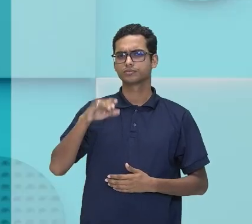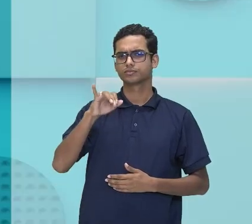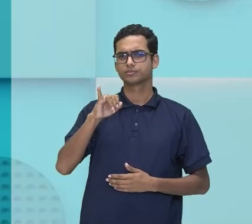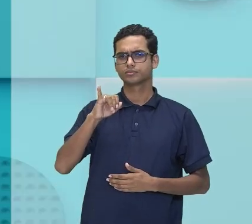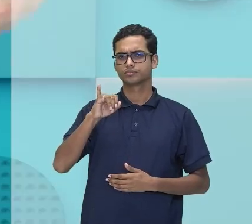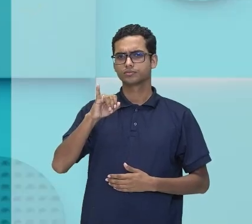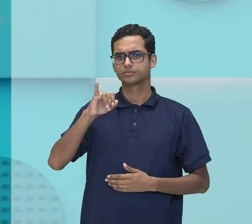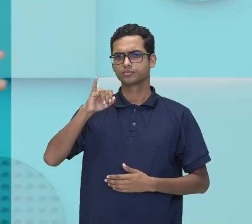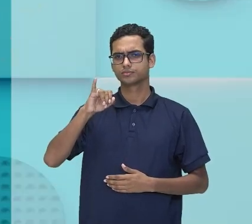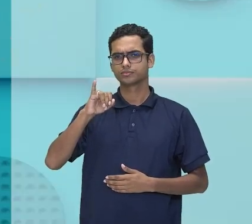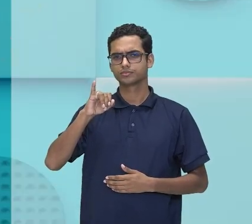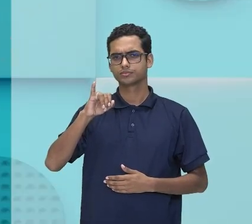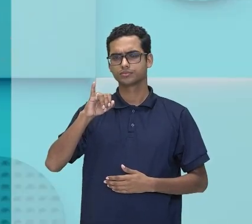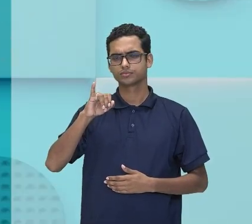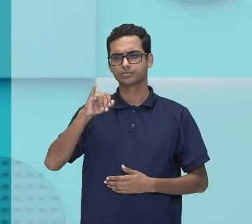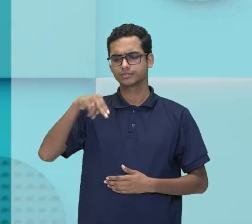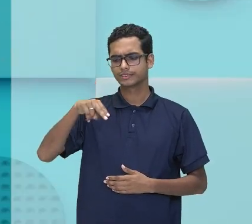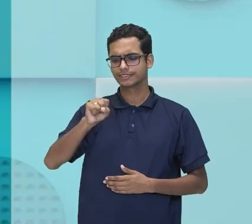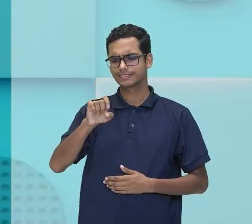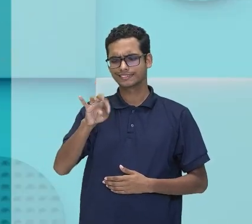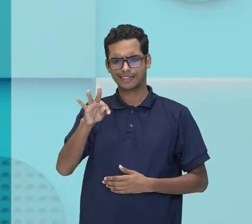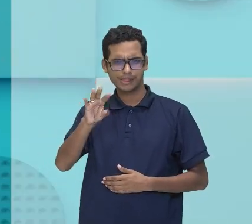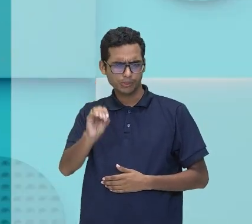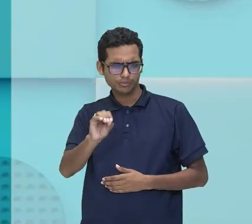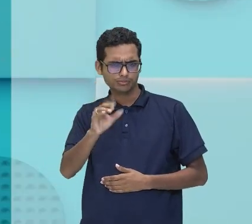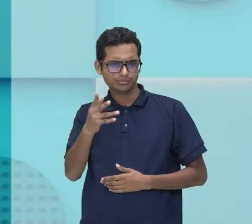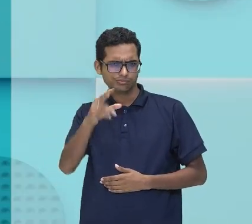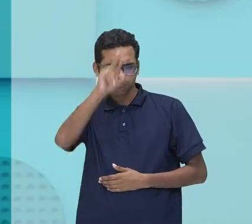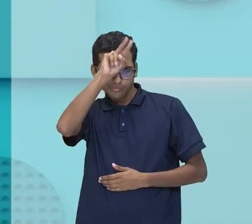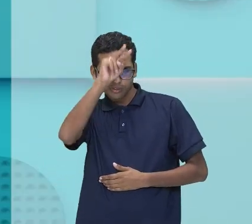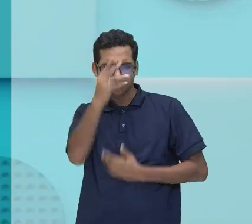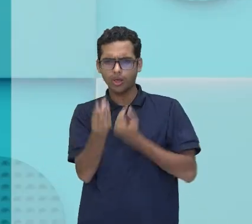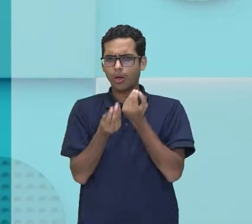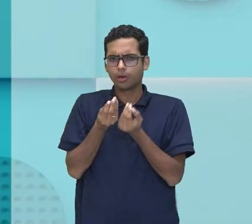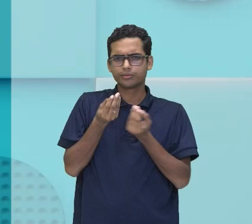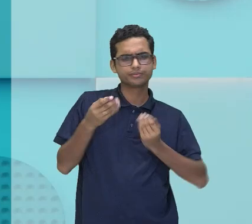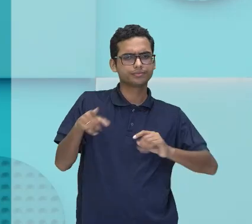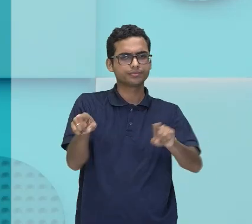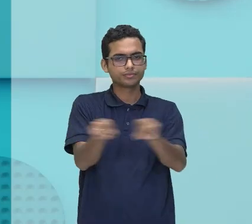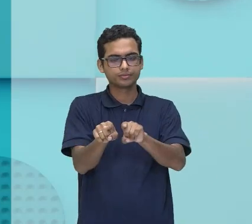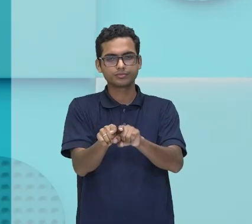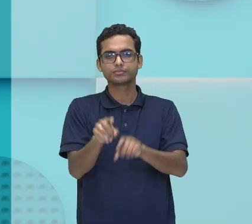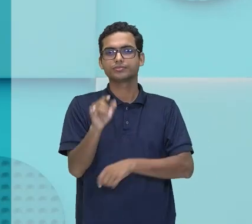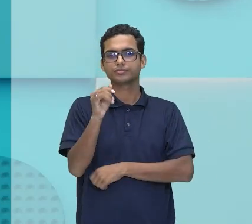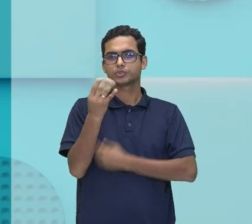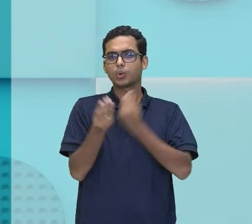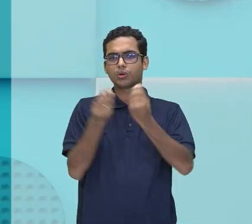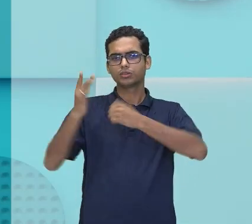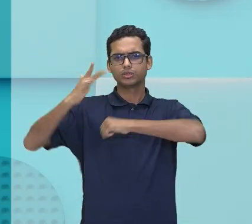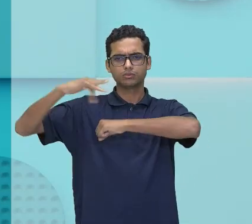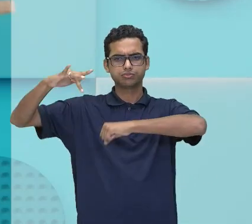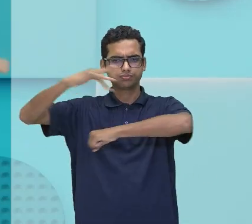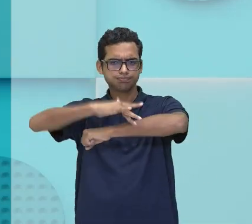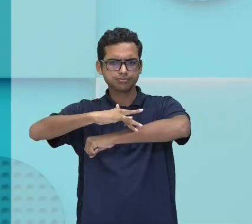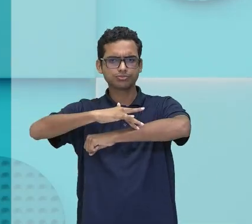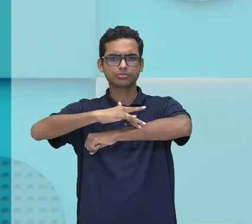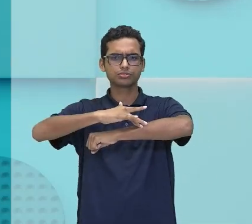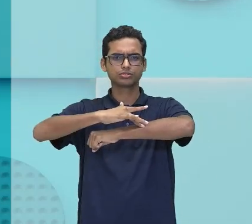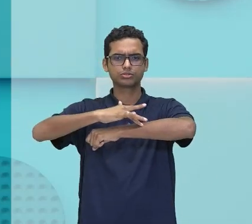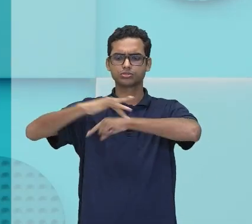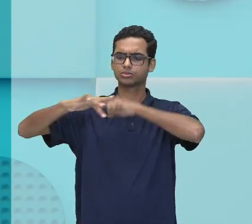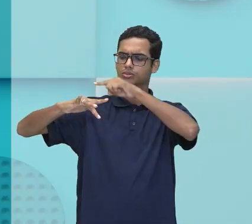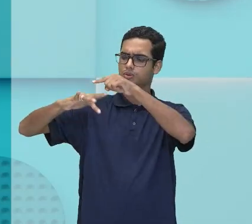sabendo, né? Mas do bichinho, vou botar assim, né? Foi verificar a estrutura dele, como ele se reproduz, como é que funciona o corpinho dele,